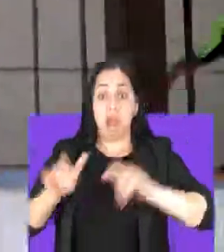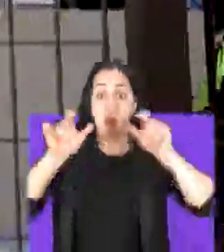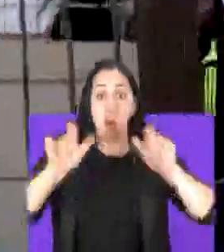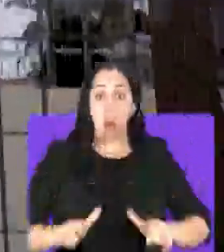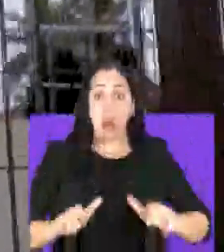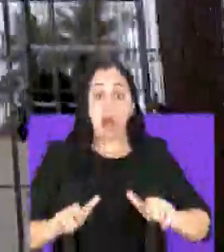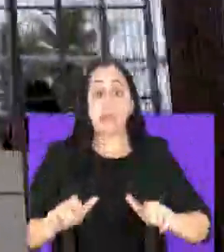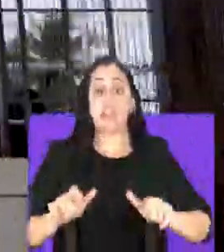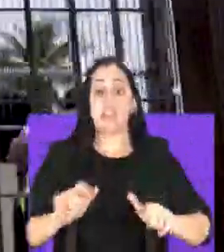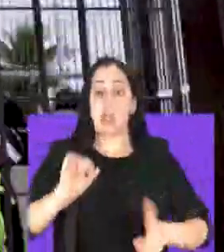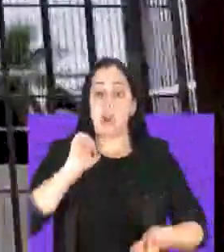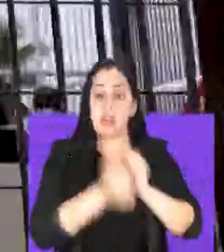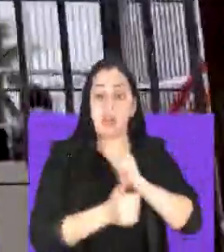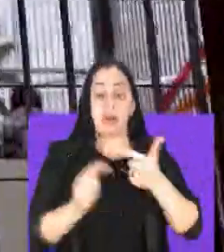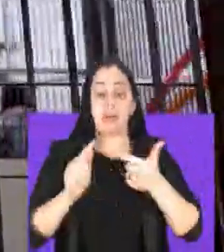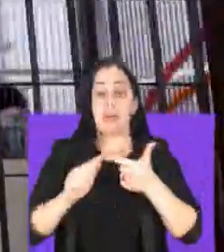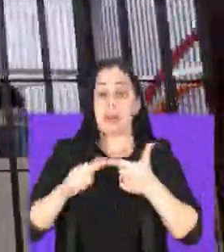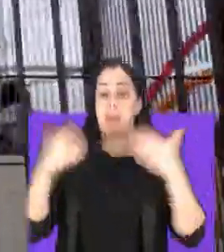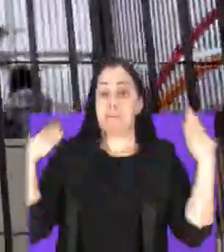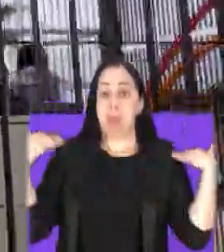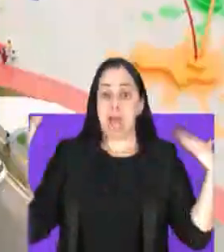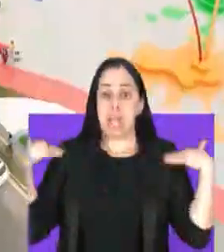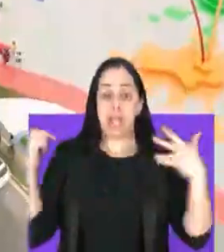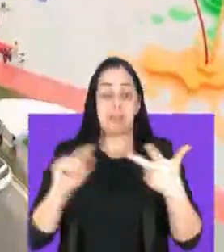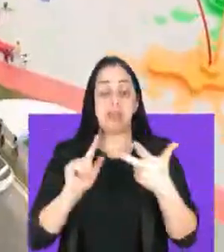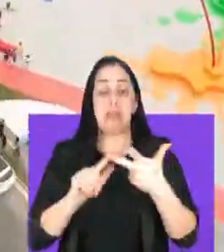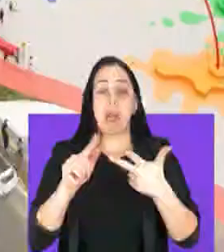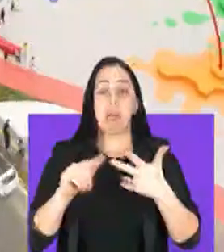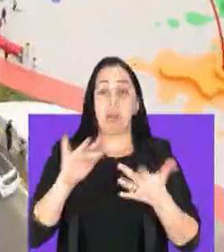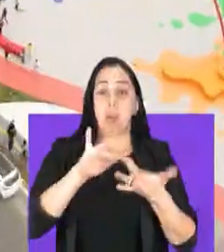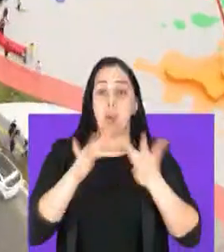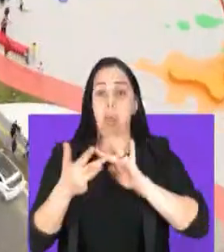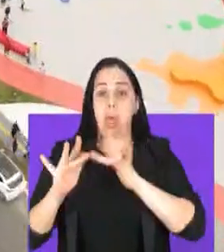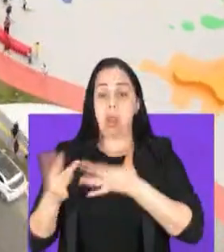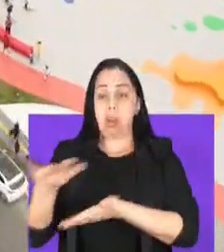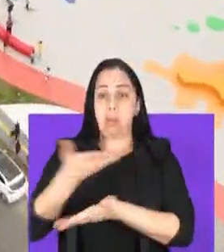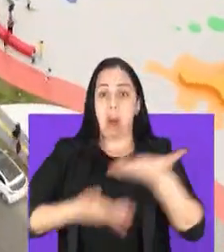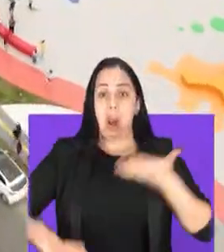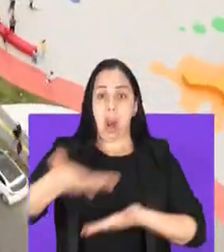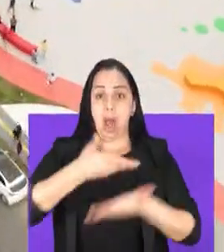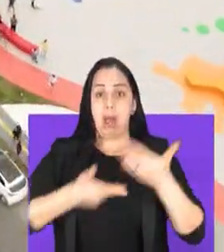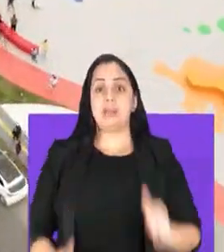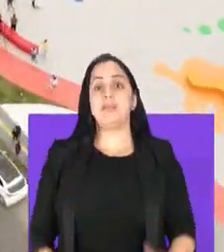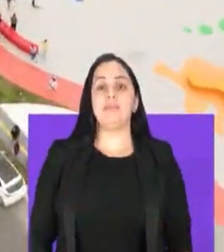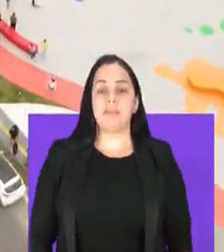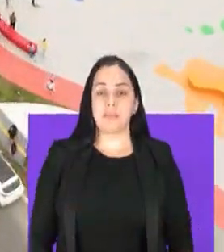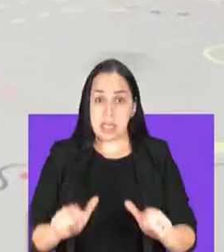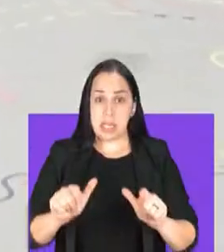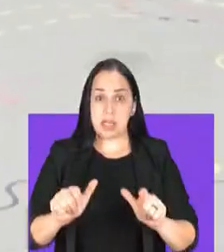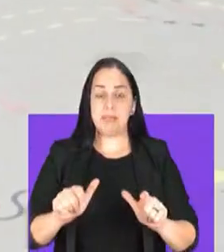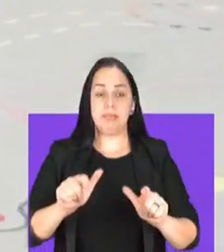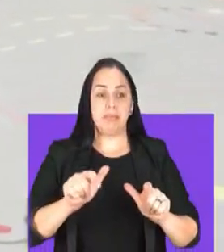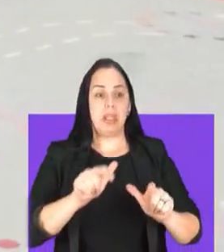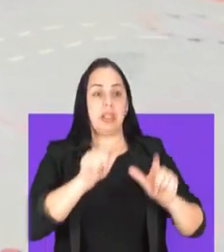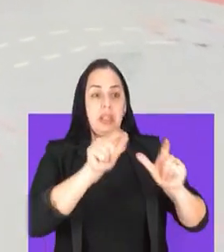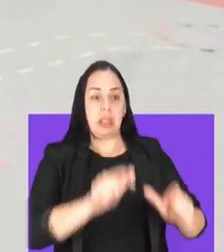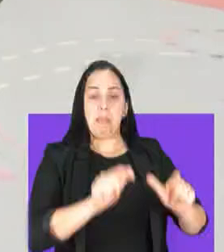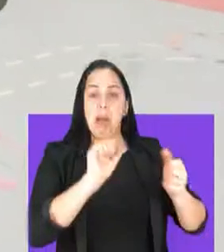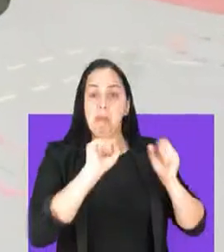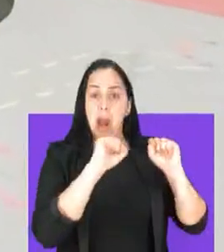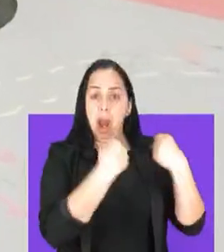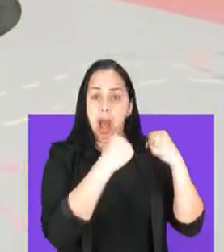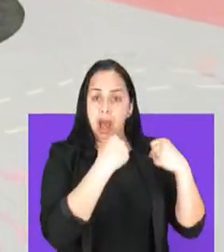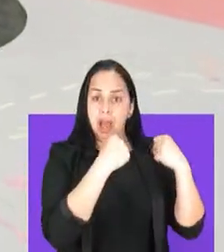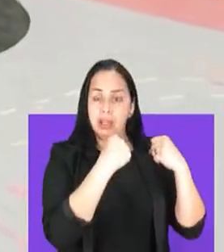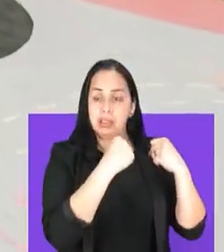Souza um lugar aonde o esporte O lazer e a convivência se encontram neste parque